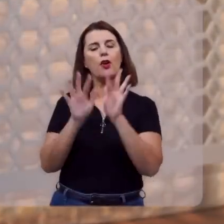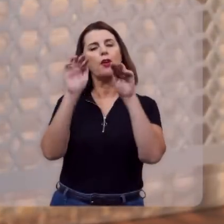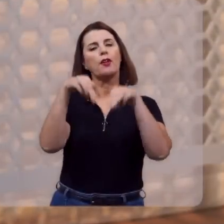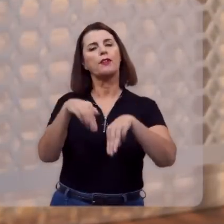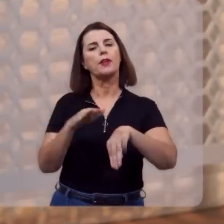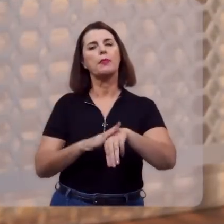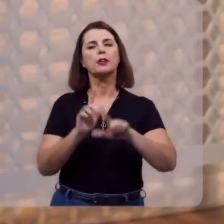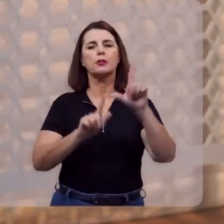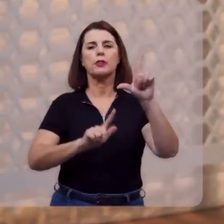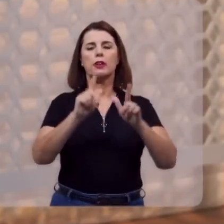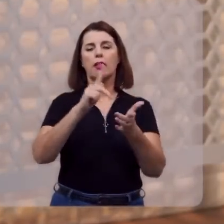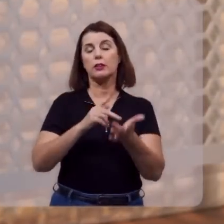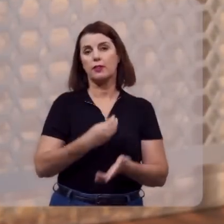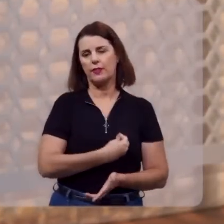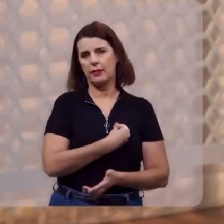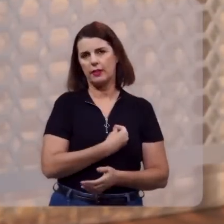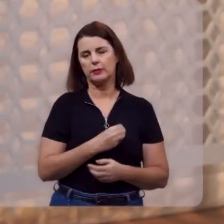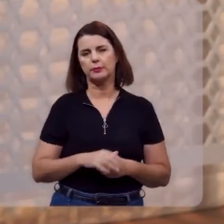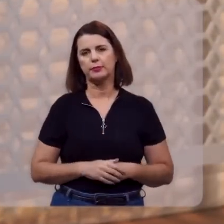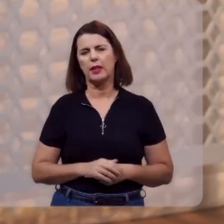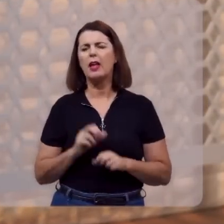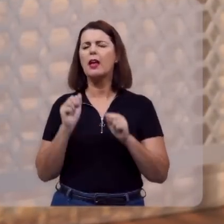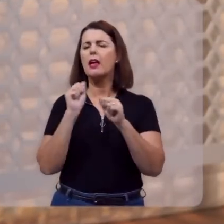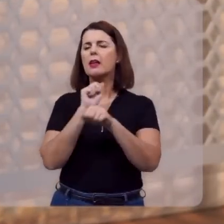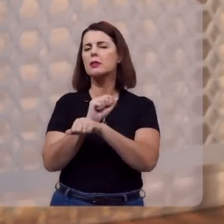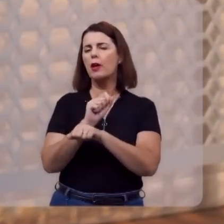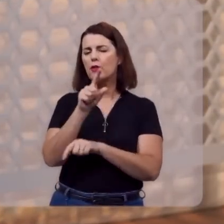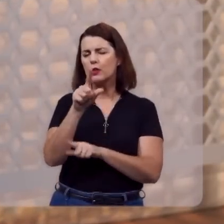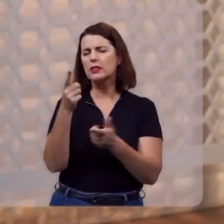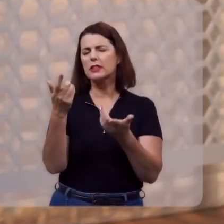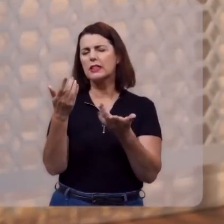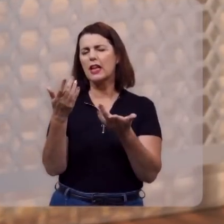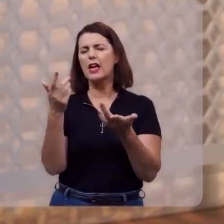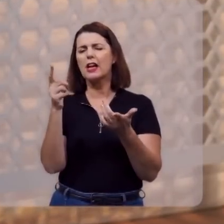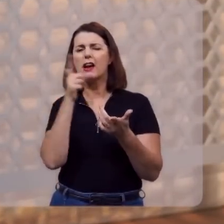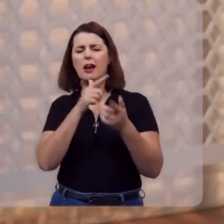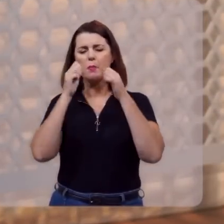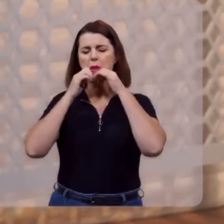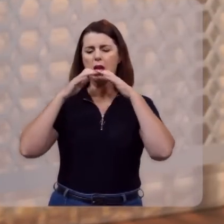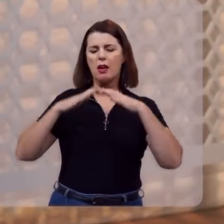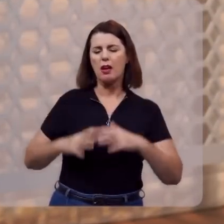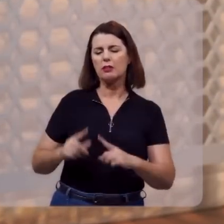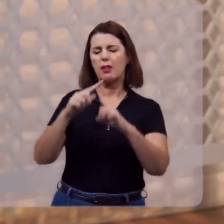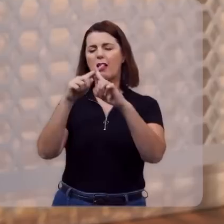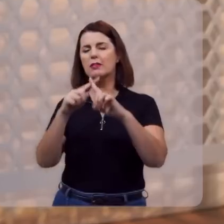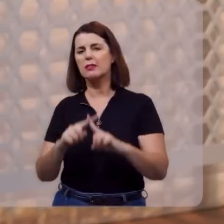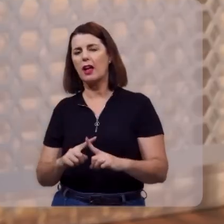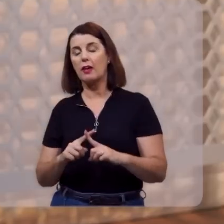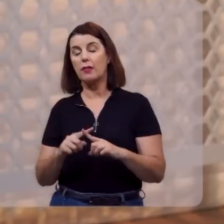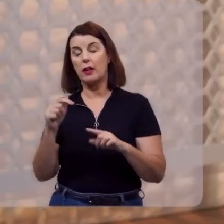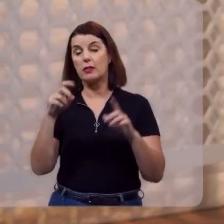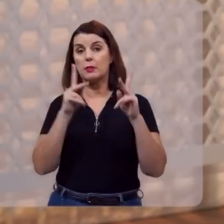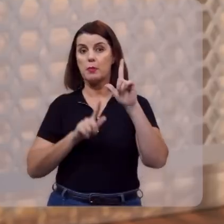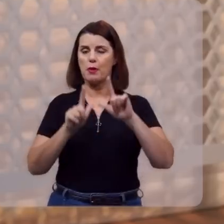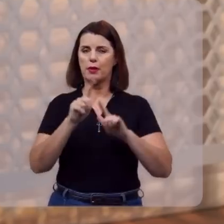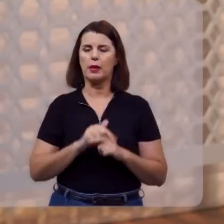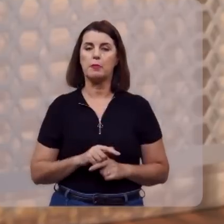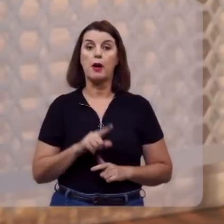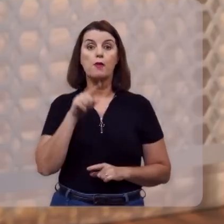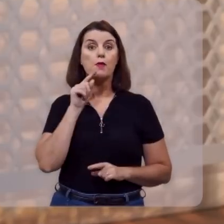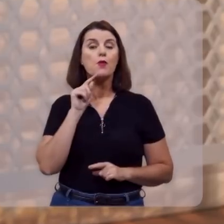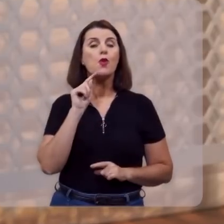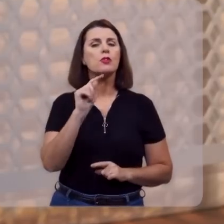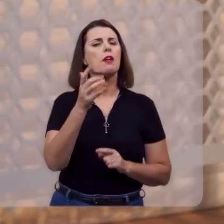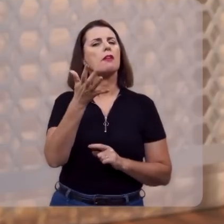Chegamos ao final de mais um Verdade e Vida. Espero que você tenha sido abençoado e desafiado por esse programa.